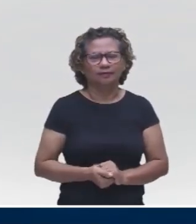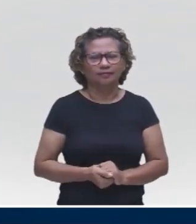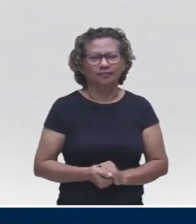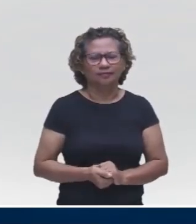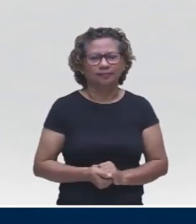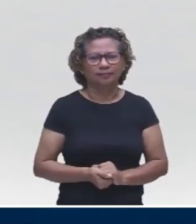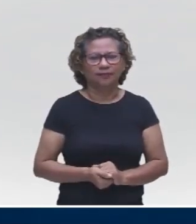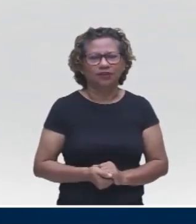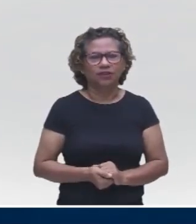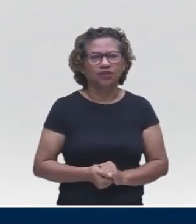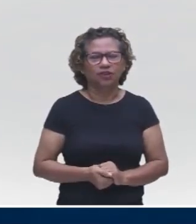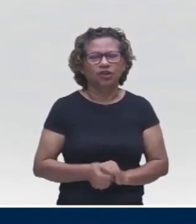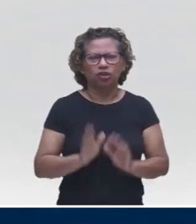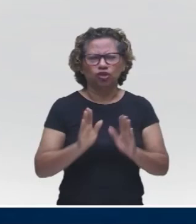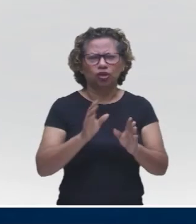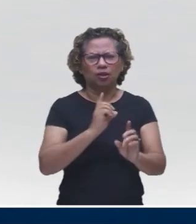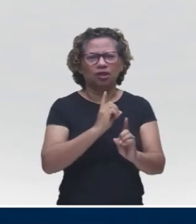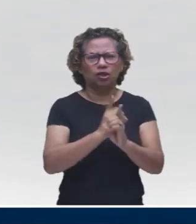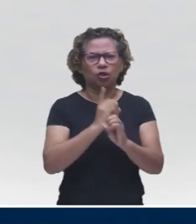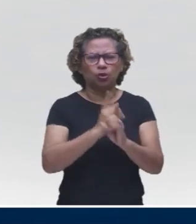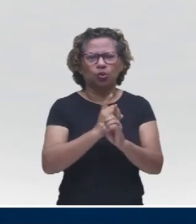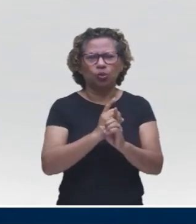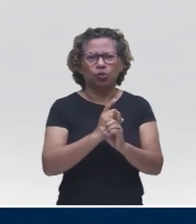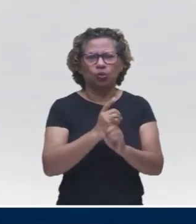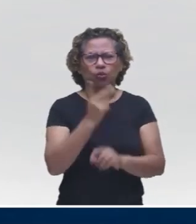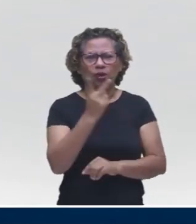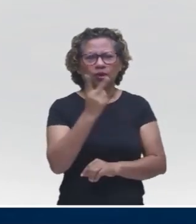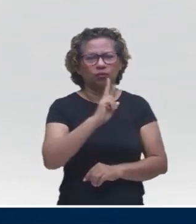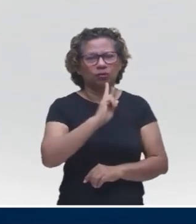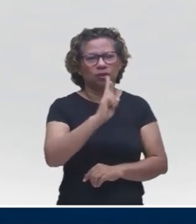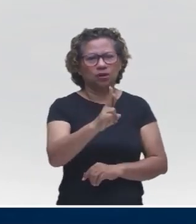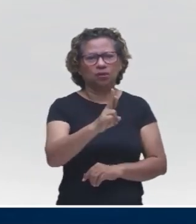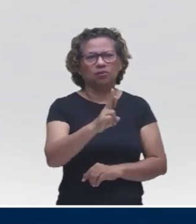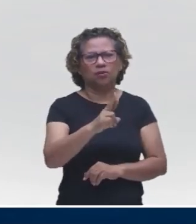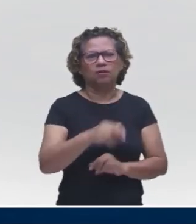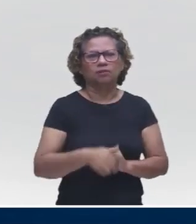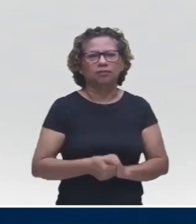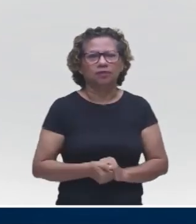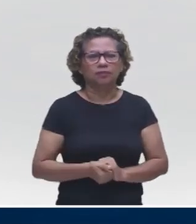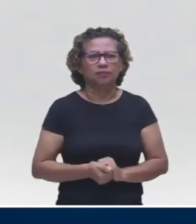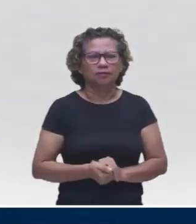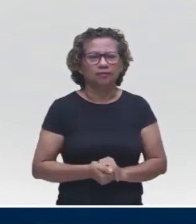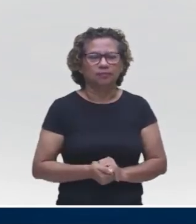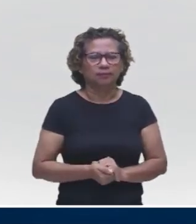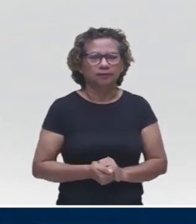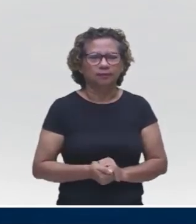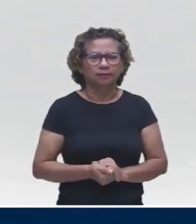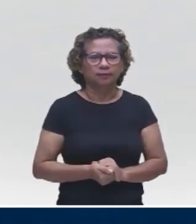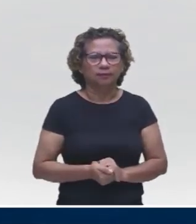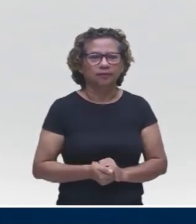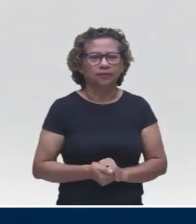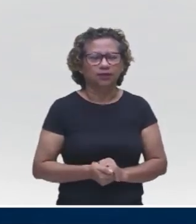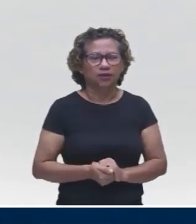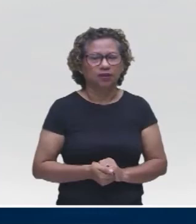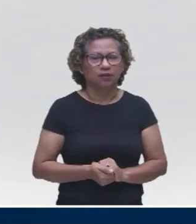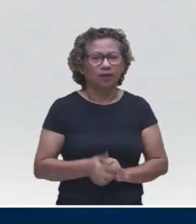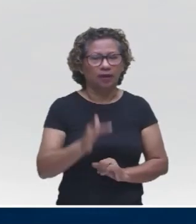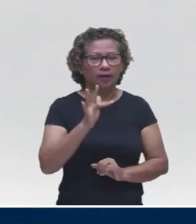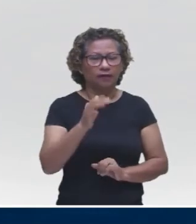redundância. Olha só aqui o que nós temos. Essa função aqui, ó, f de x igual a